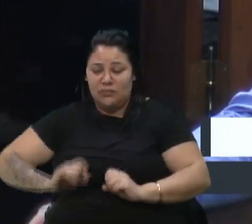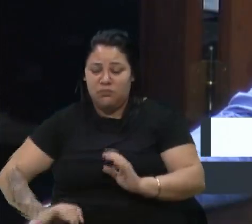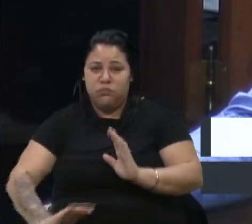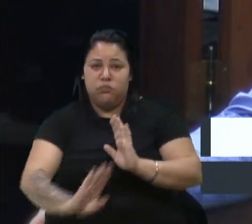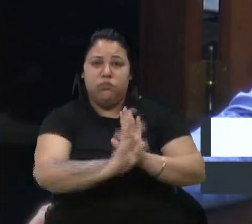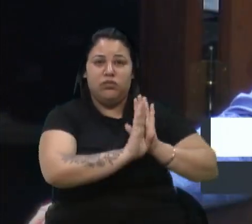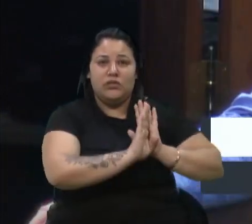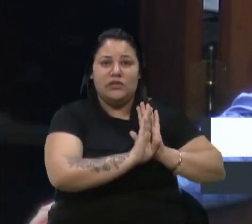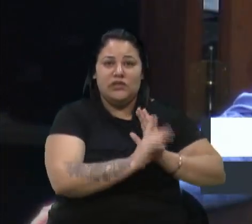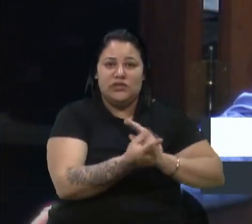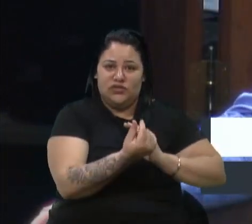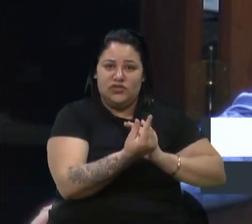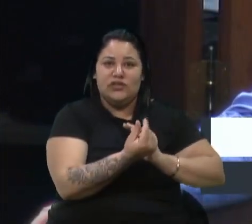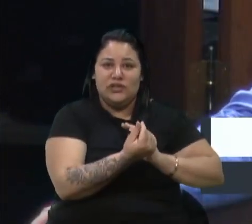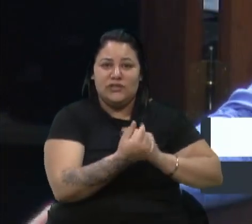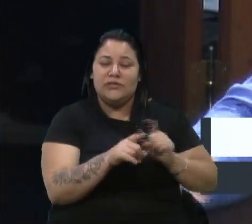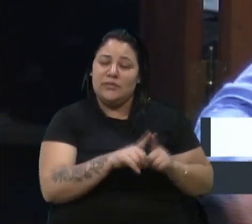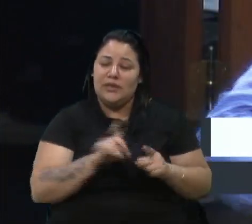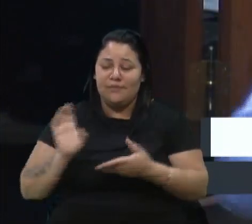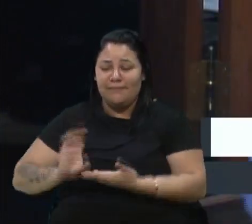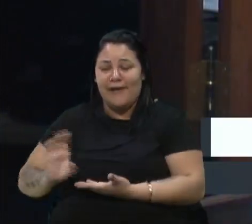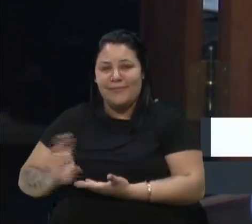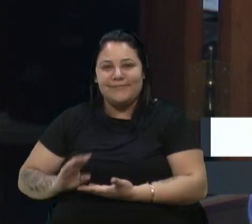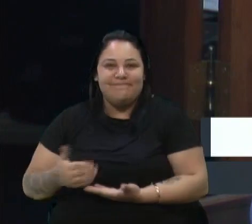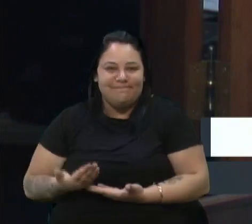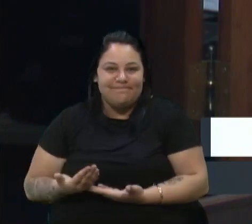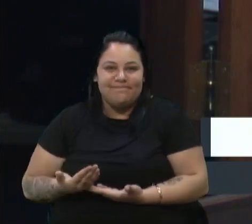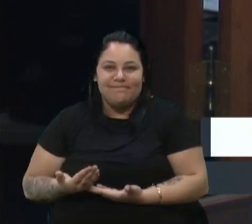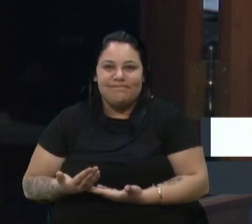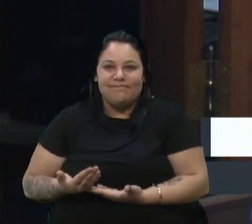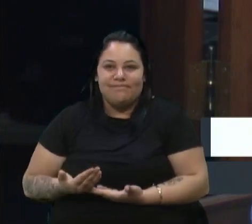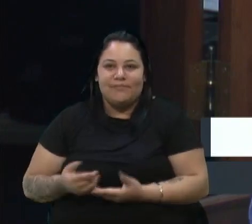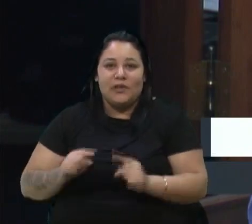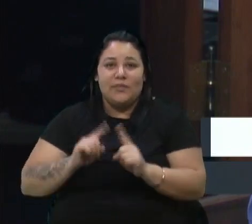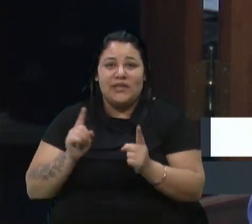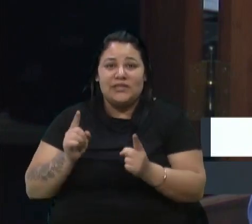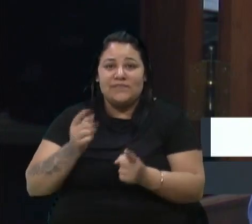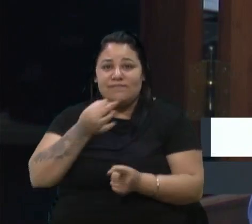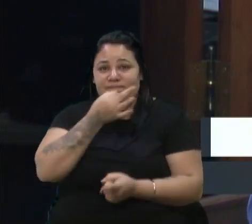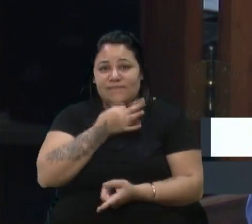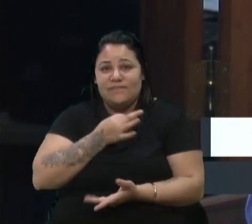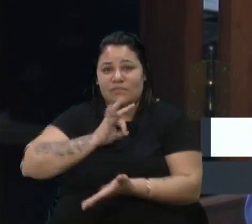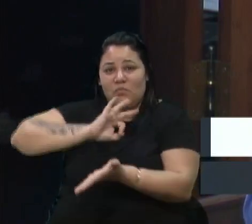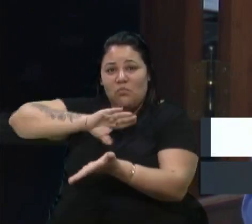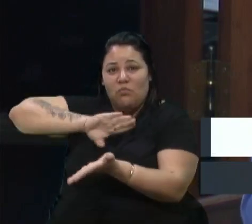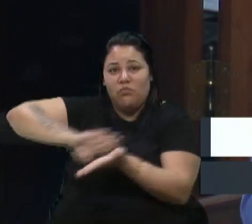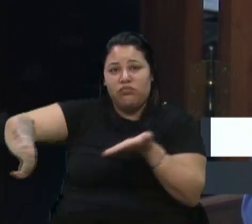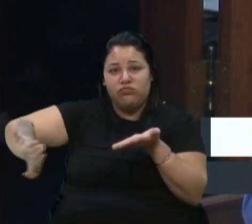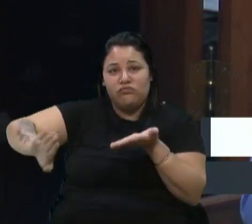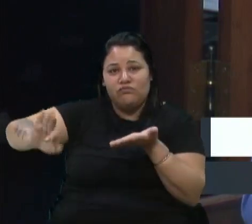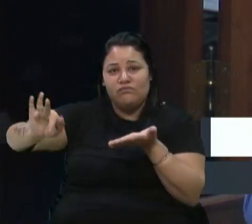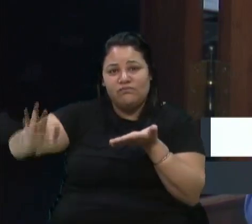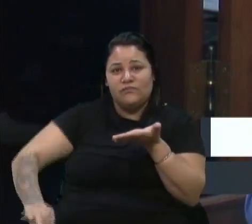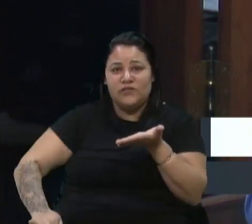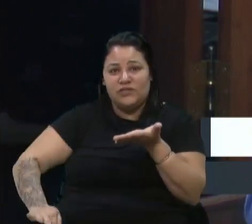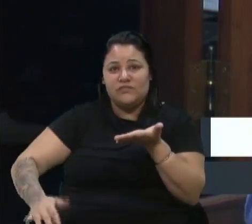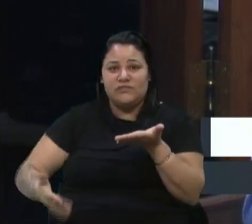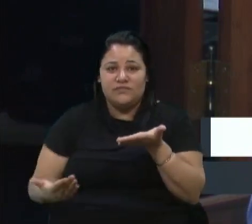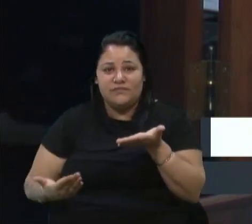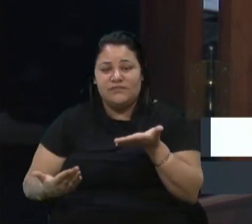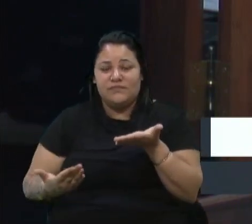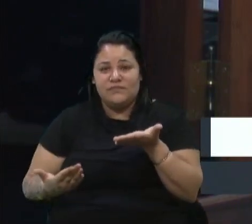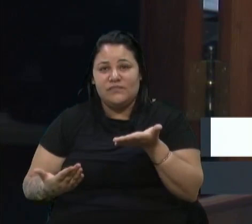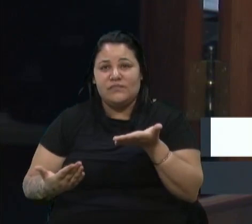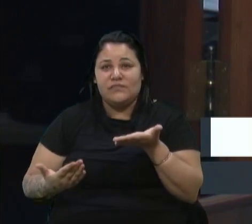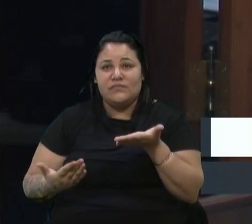desse dinheiro barato também, só que Caxias está fora. E segundo relatos